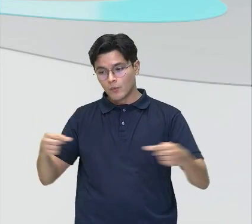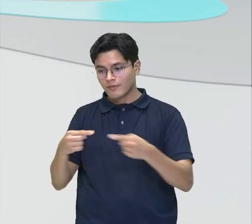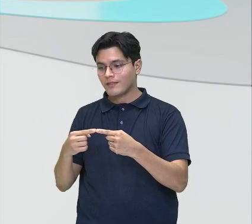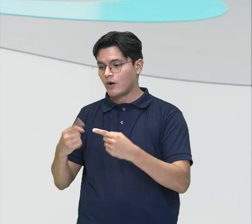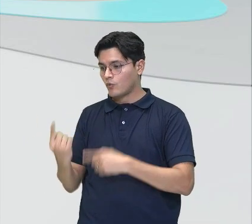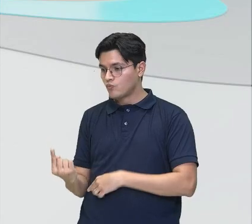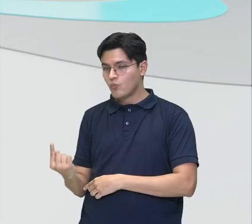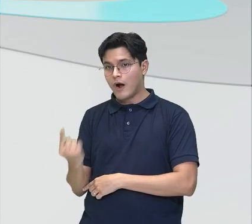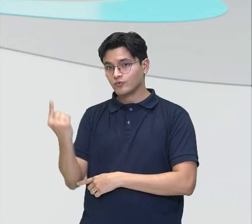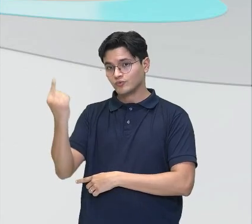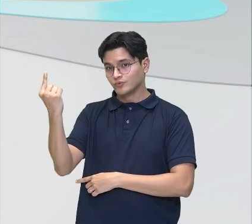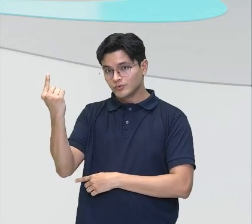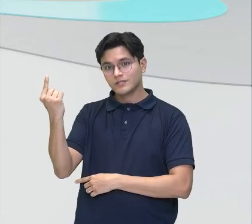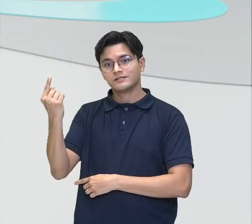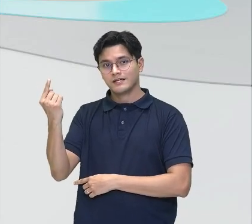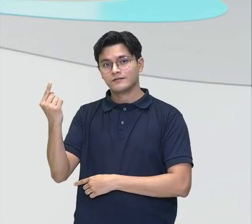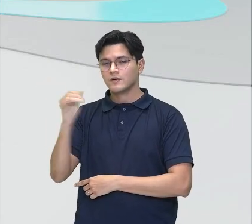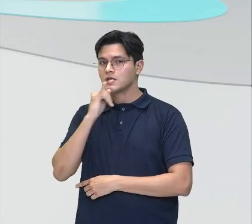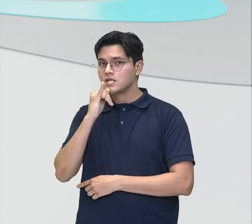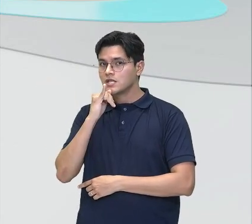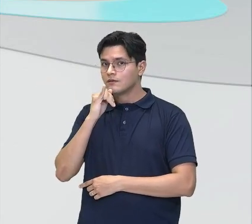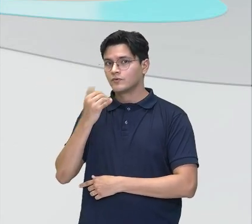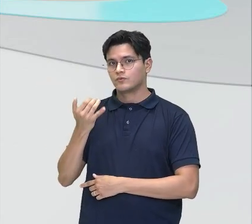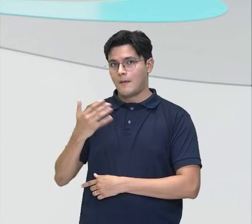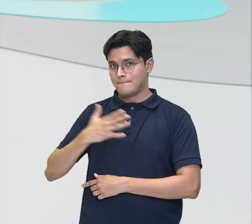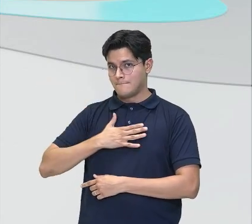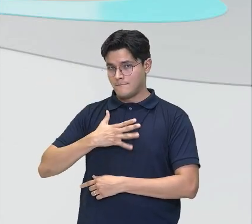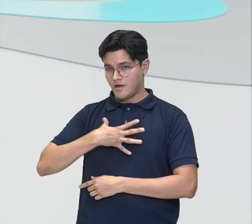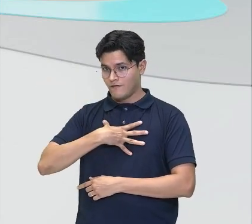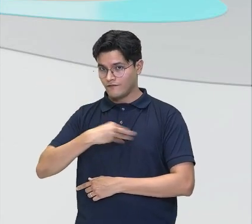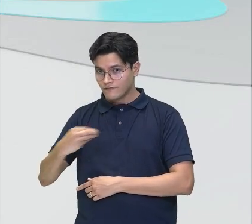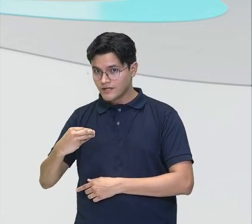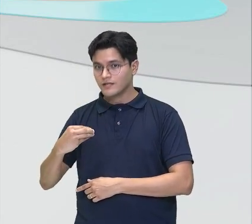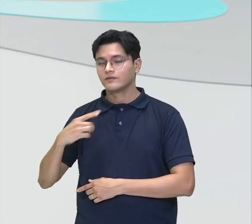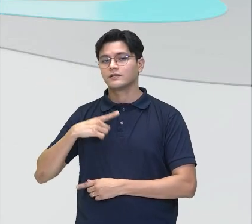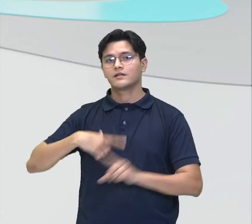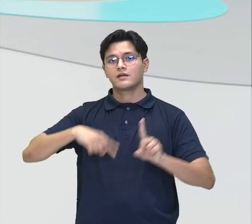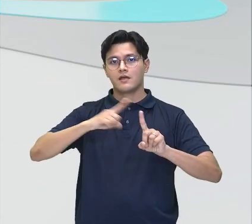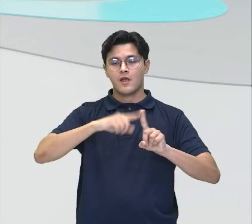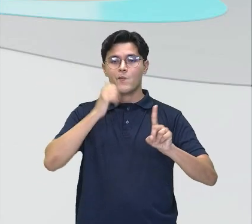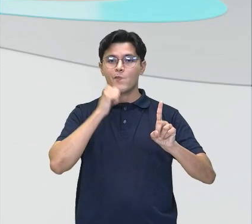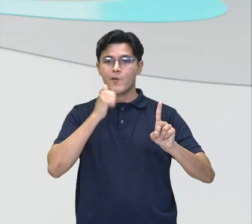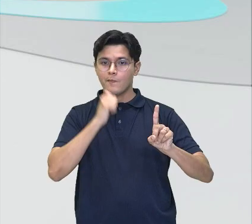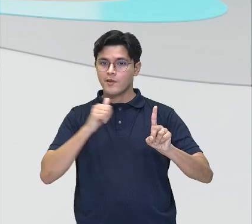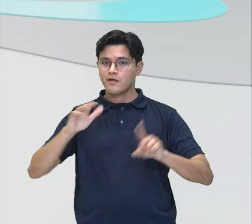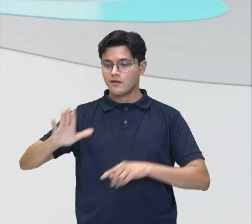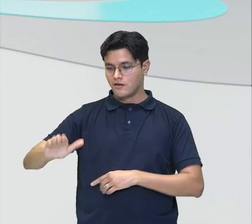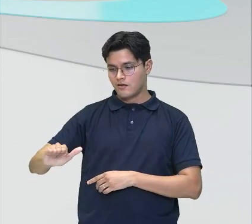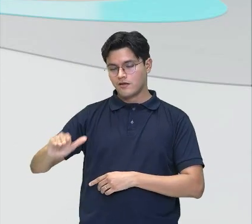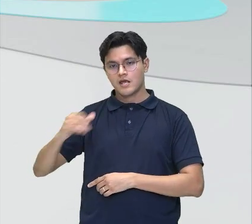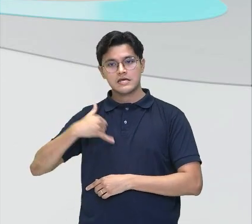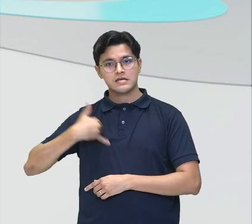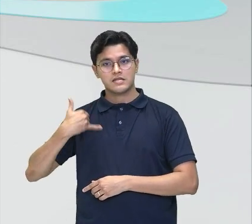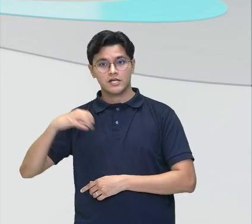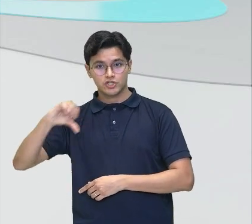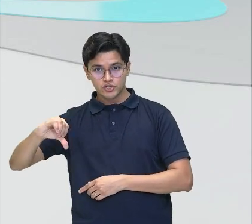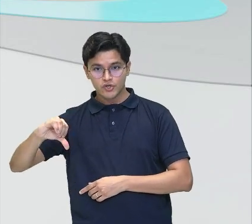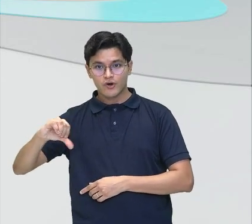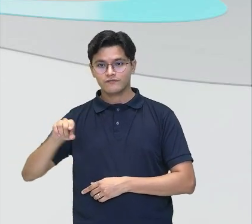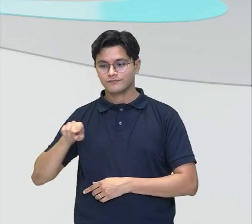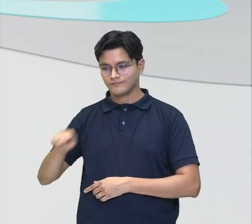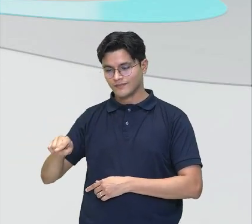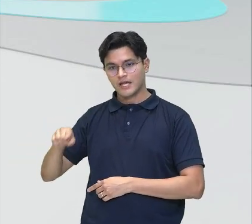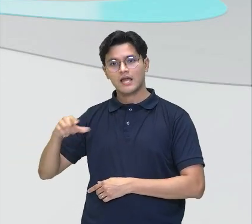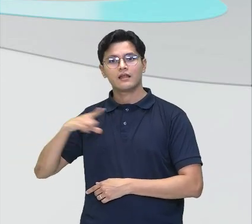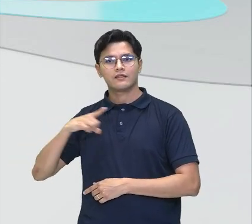9 anos. A menina de 9 anos está com peso e a altura para uma criança de 12. Ou seja, eles estão acima do